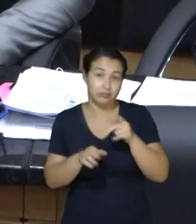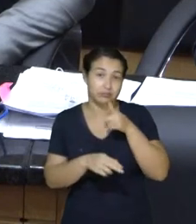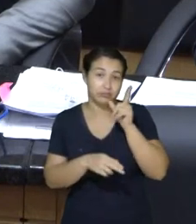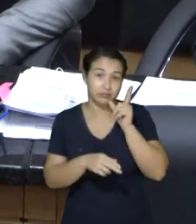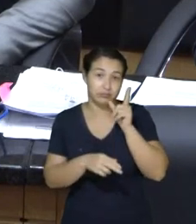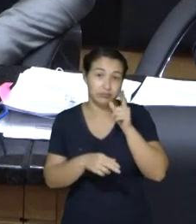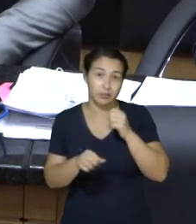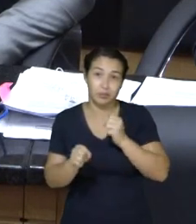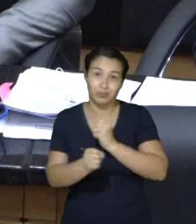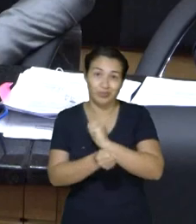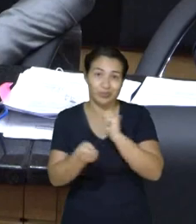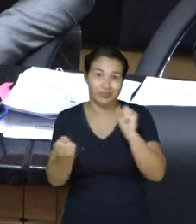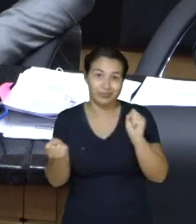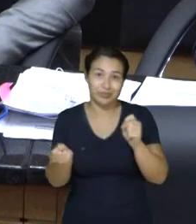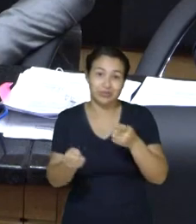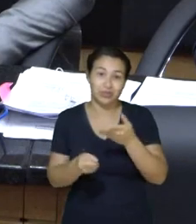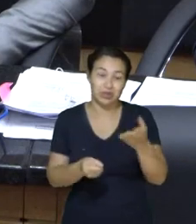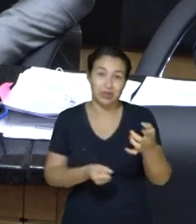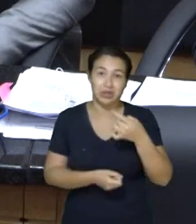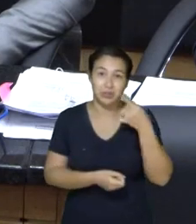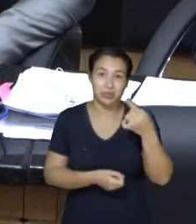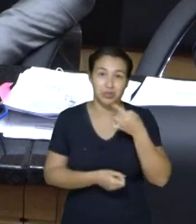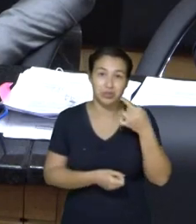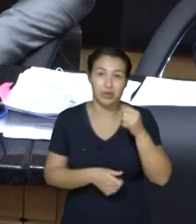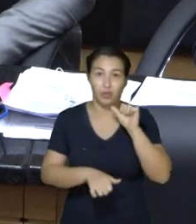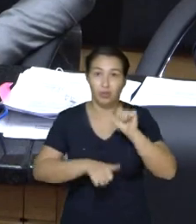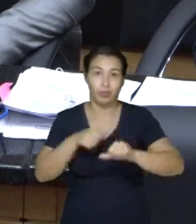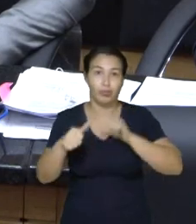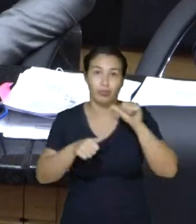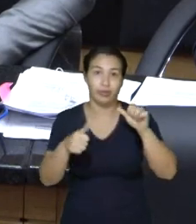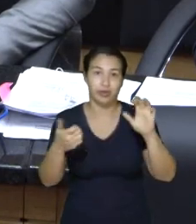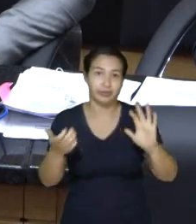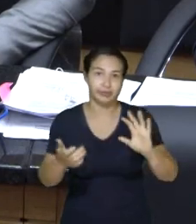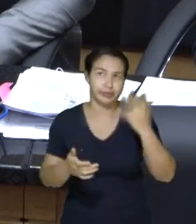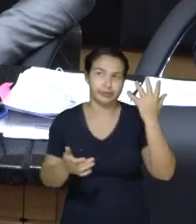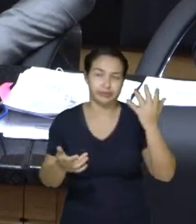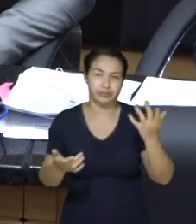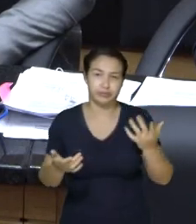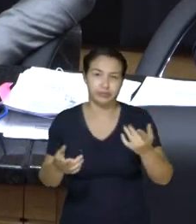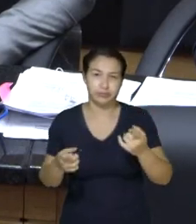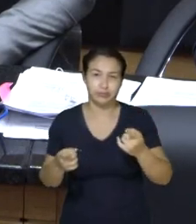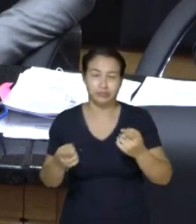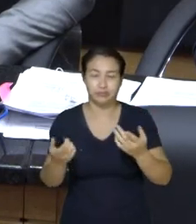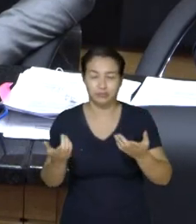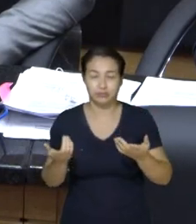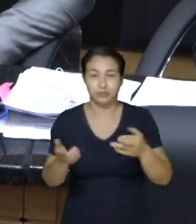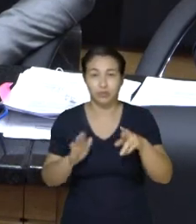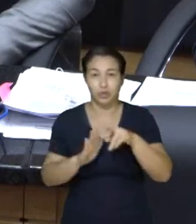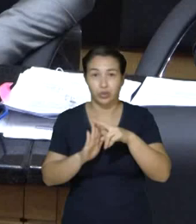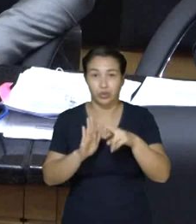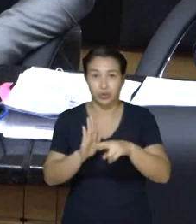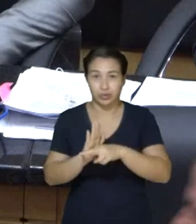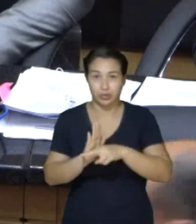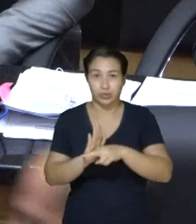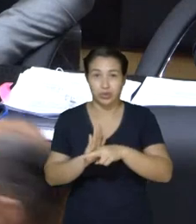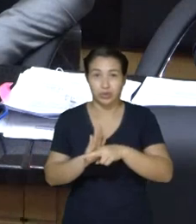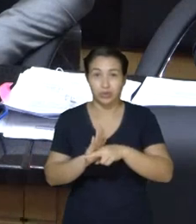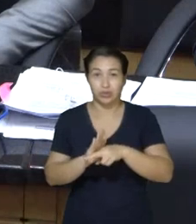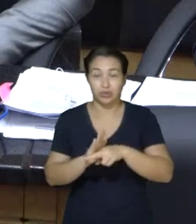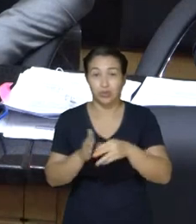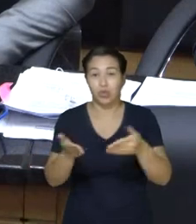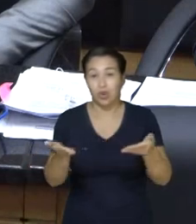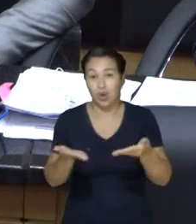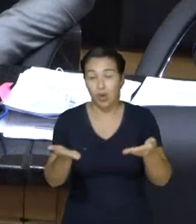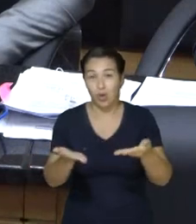algum deputado mudar de opinião do primeiro para o segundo turno. Inclusive, o que o regimento diz é que sequer neste